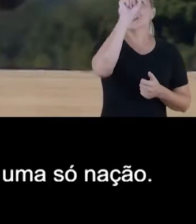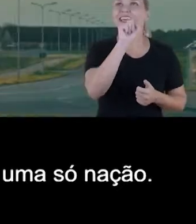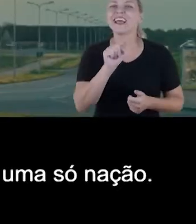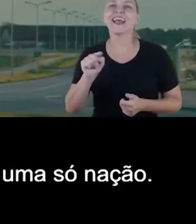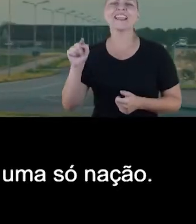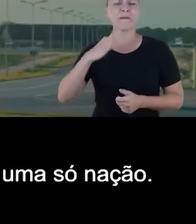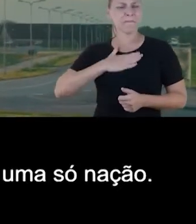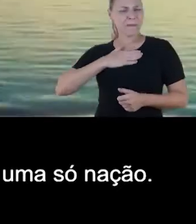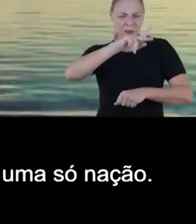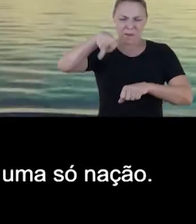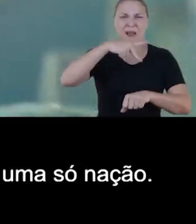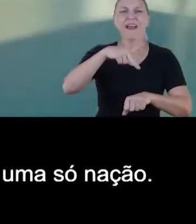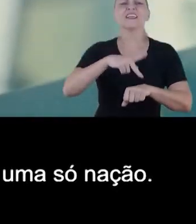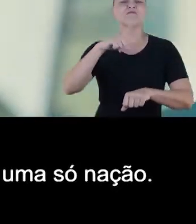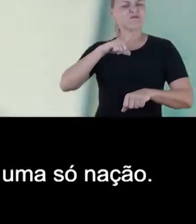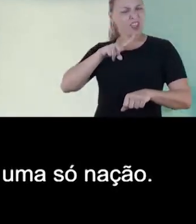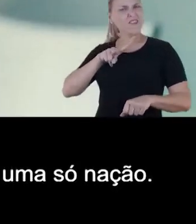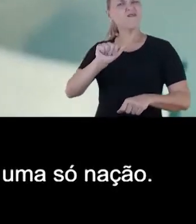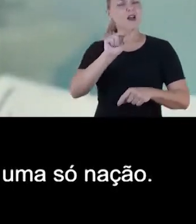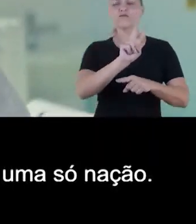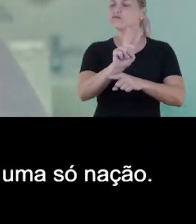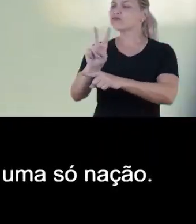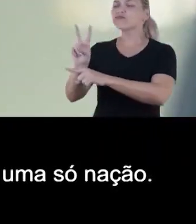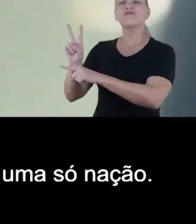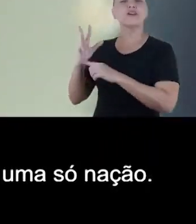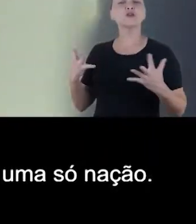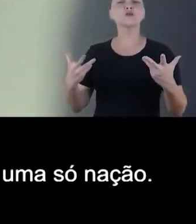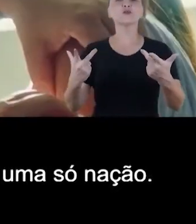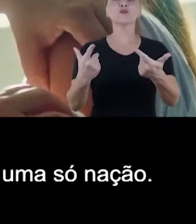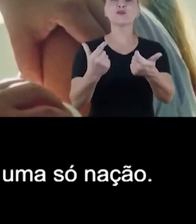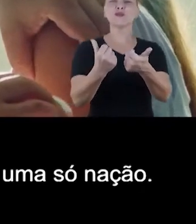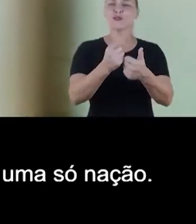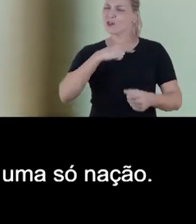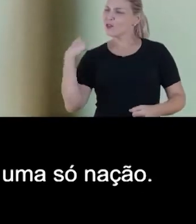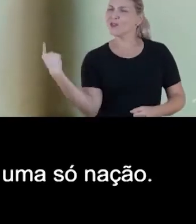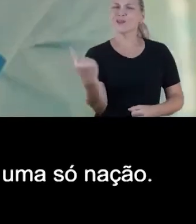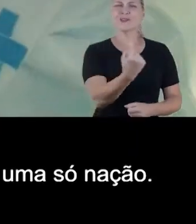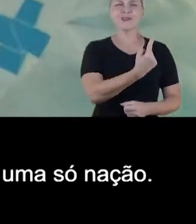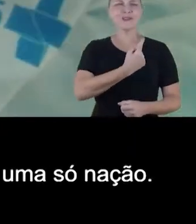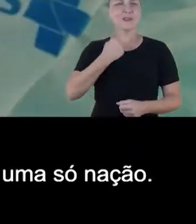Em cada canto desse meu país terá proteção.